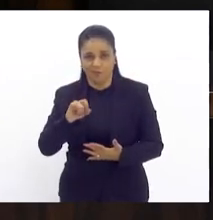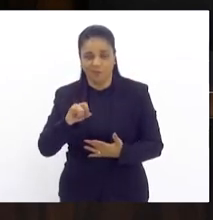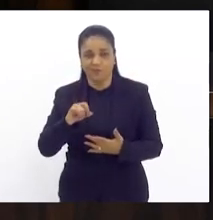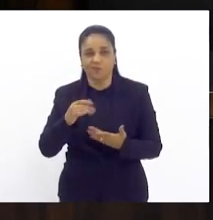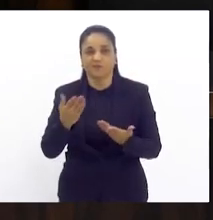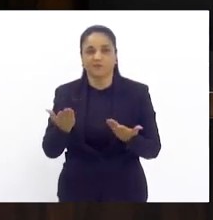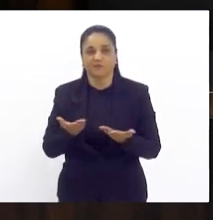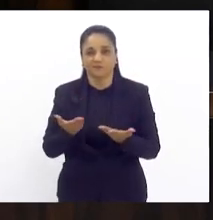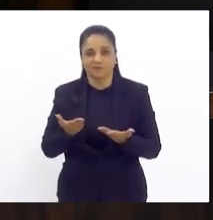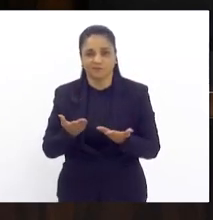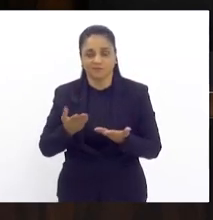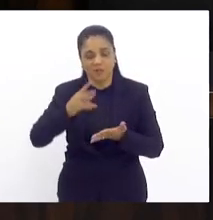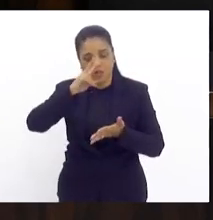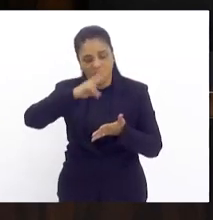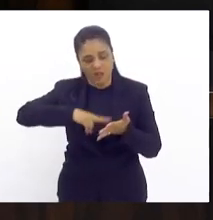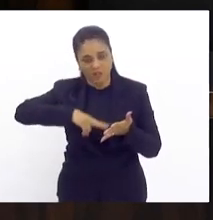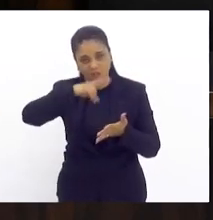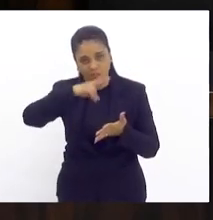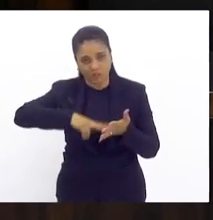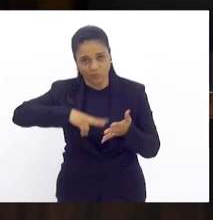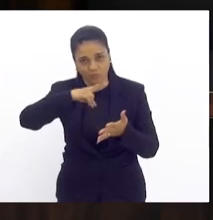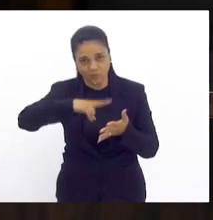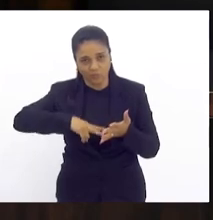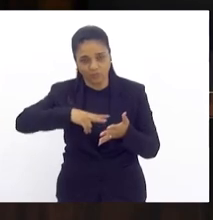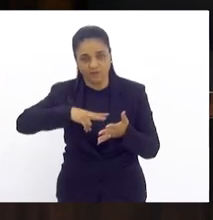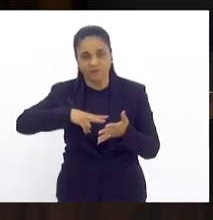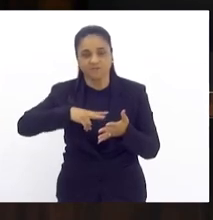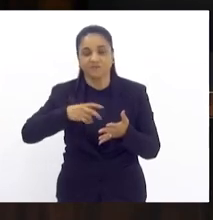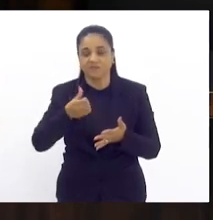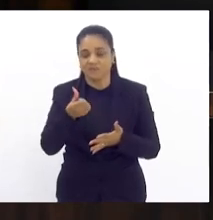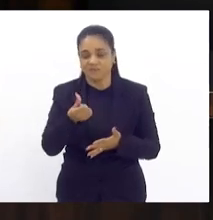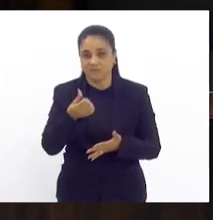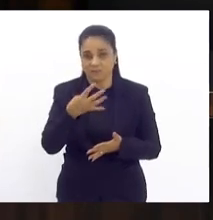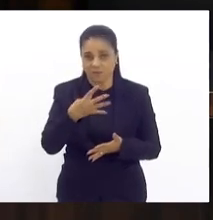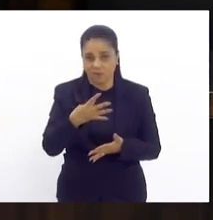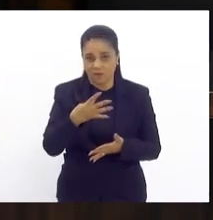para fazer a leitura dos 64 agraciados.